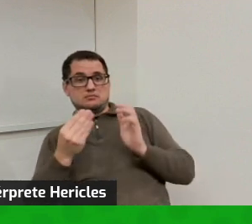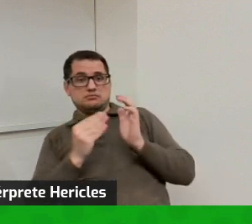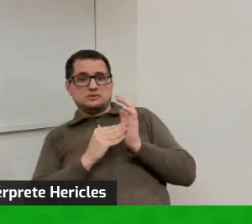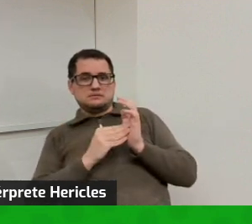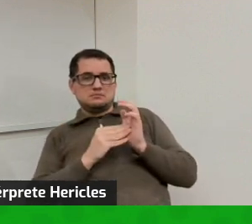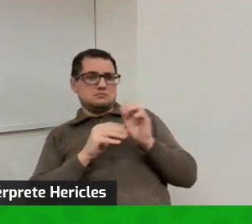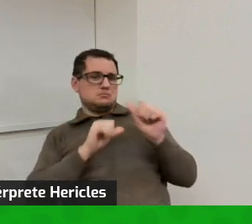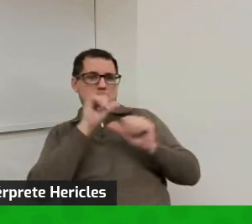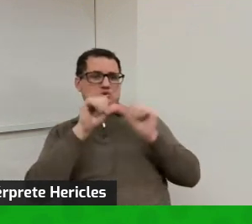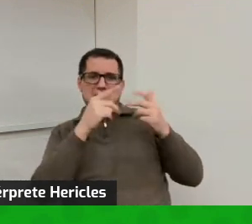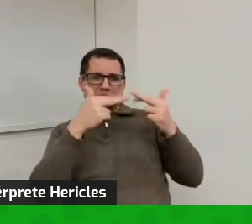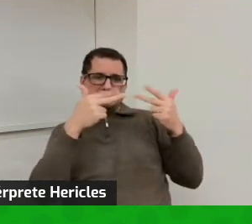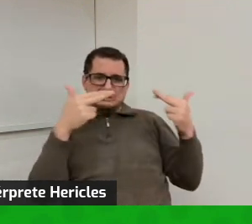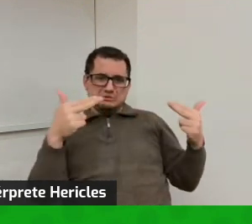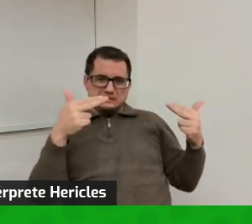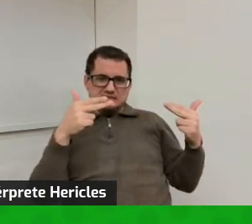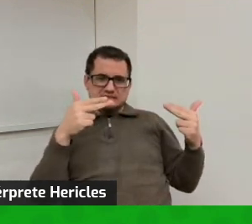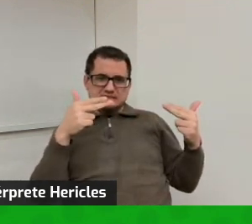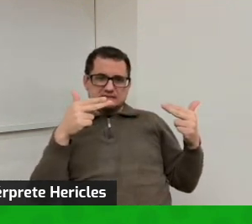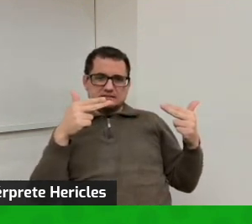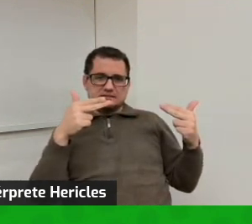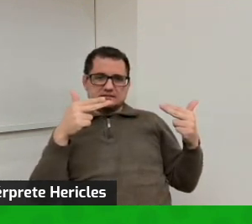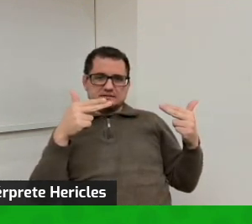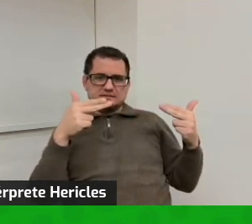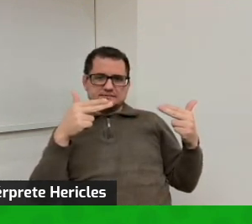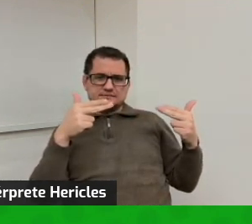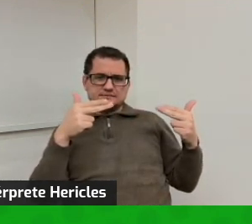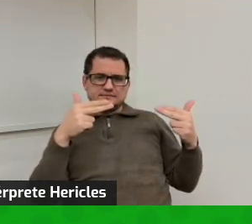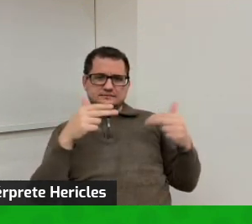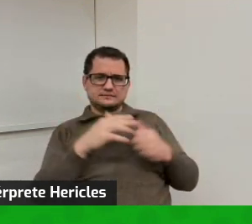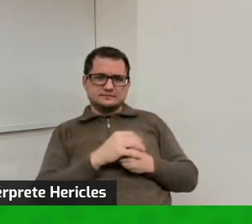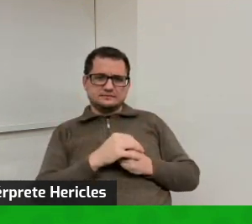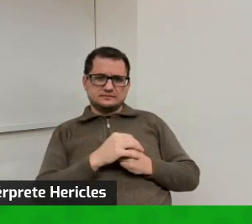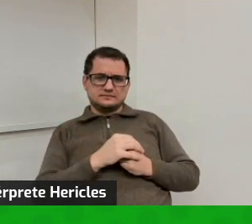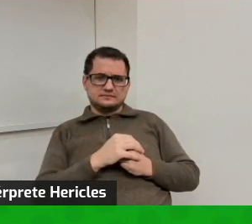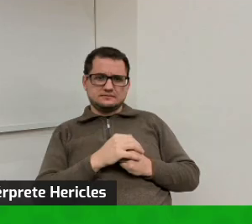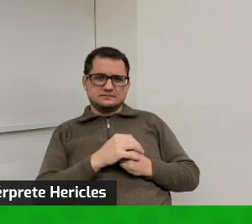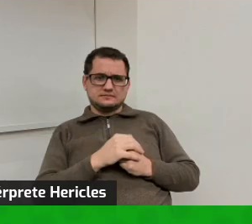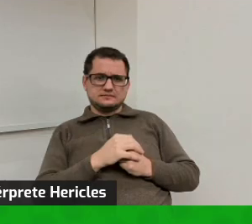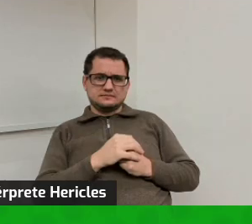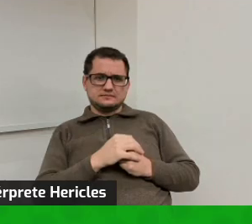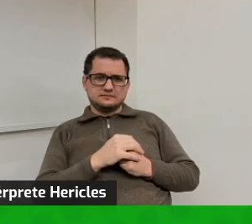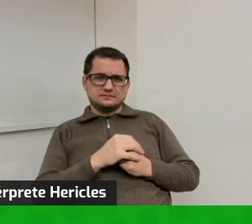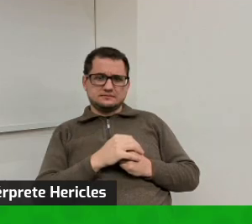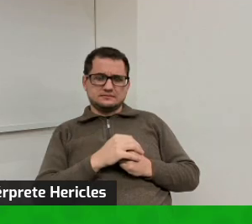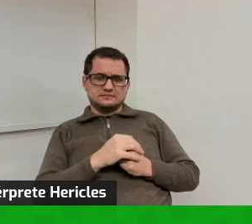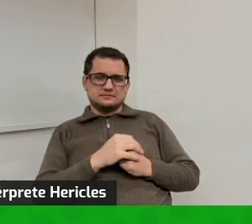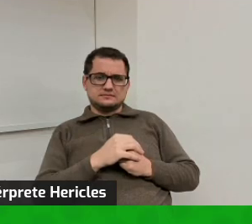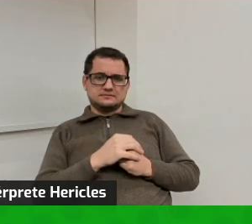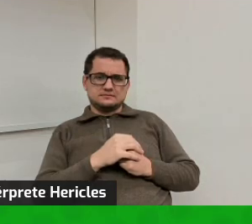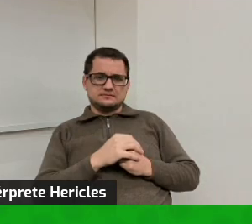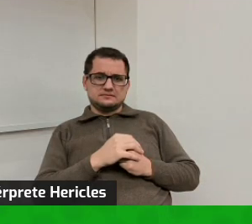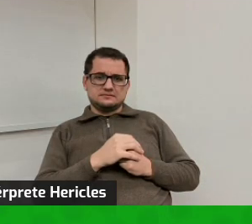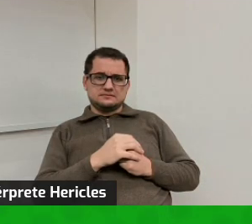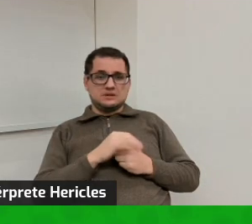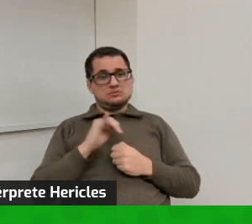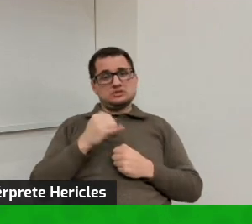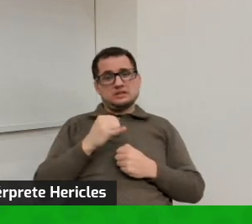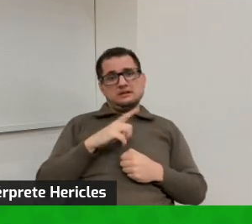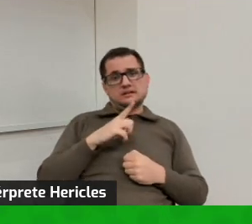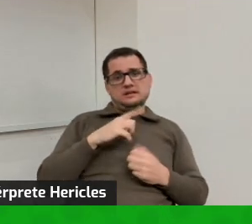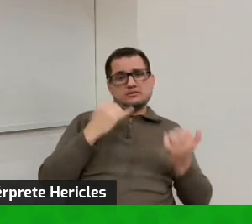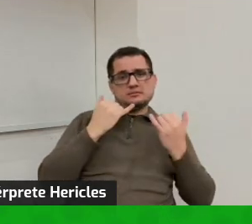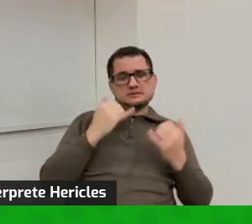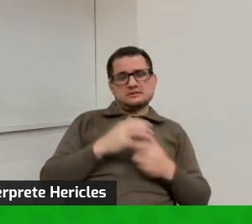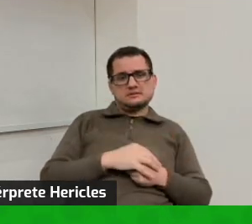coisa nas minhas planilhas, não está tão bonitinho, não é mais para mostrar como que vai funcionar. Então, janeiro eu tenho alguns dados aqui, fevereiro